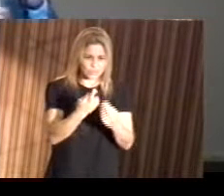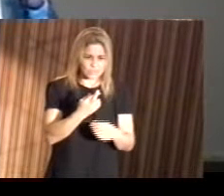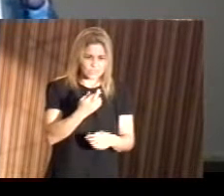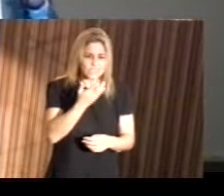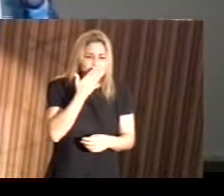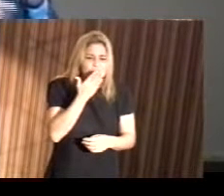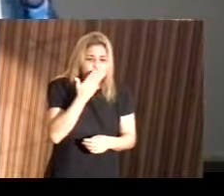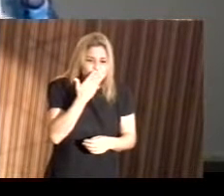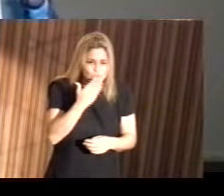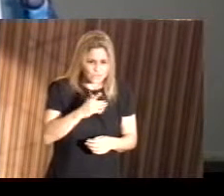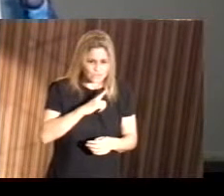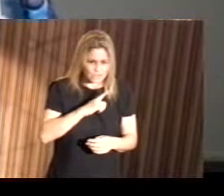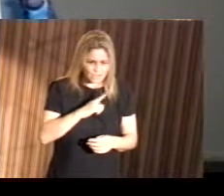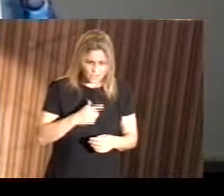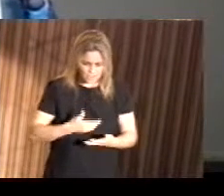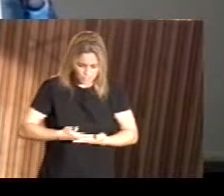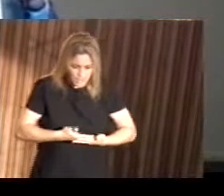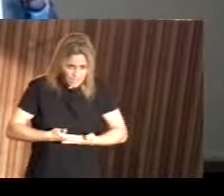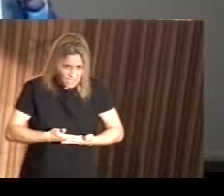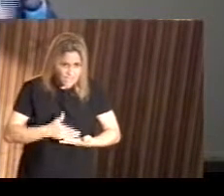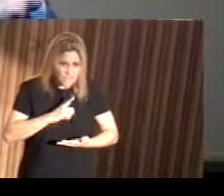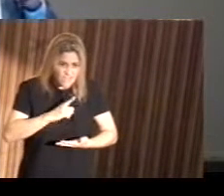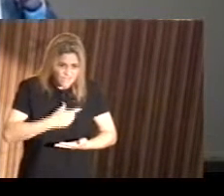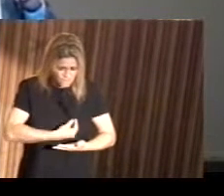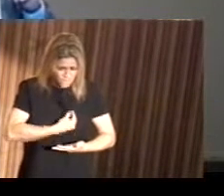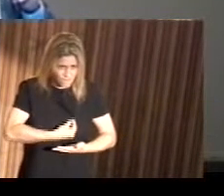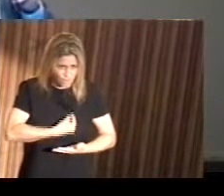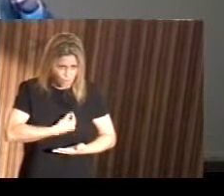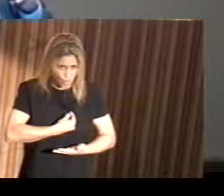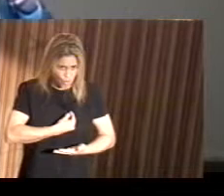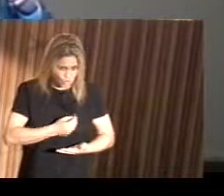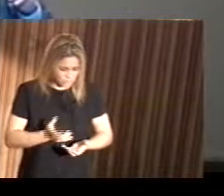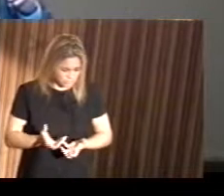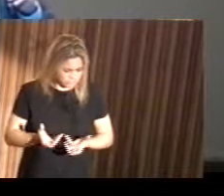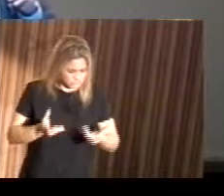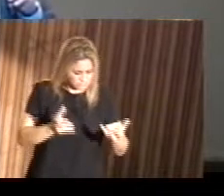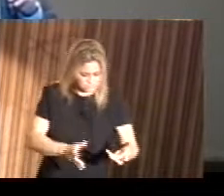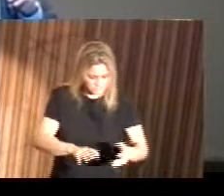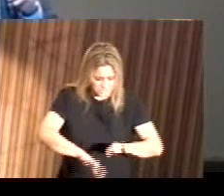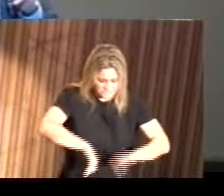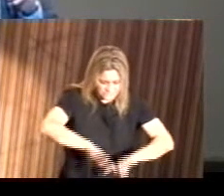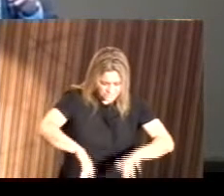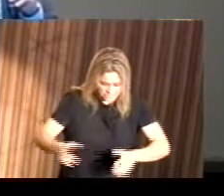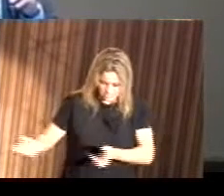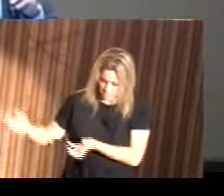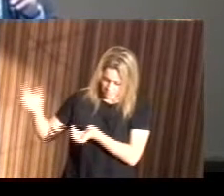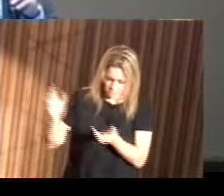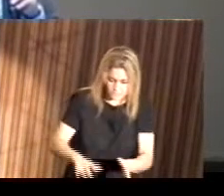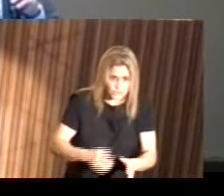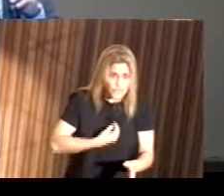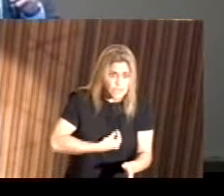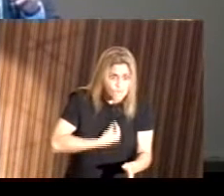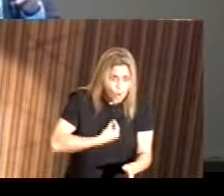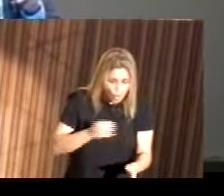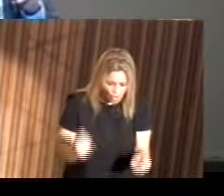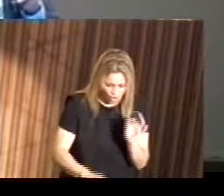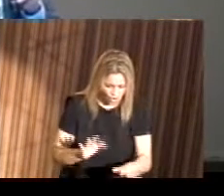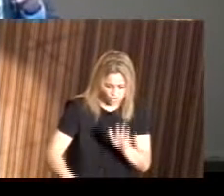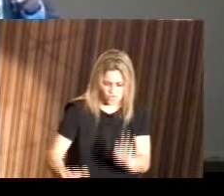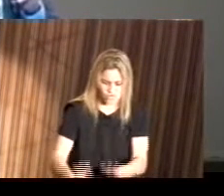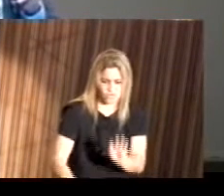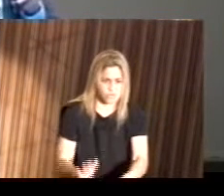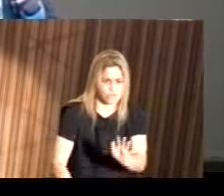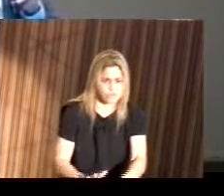sendo mortas, enterradas vivas, e os missionários que vão lá e tiram da cova são presos,